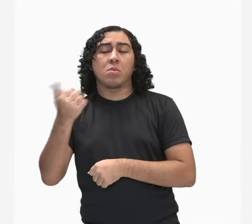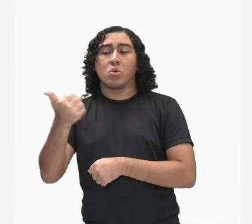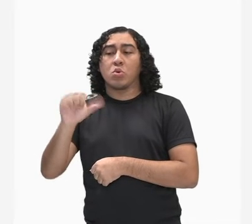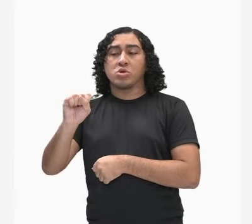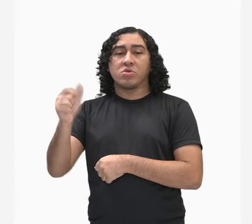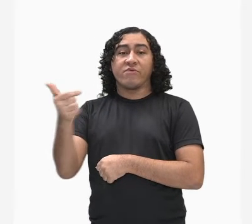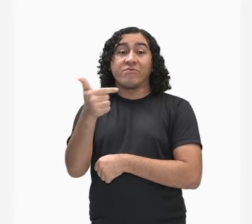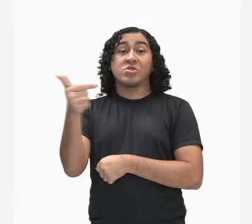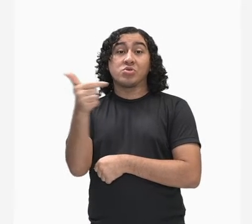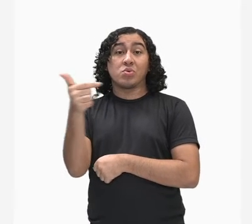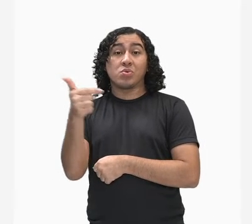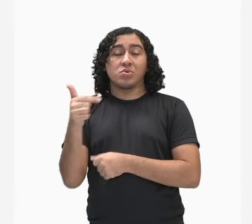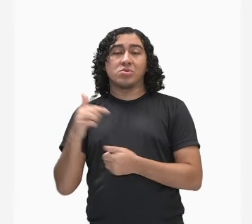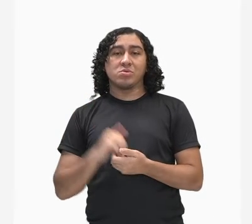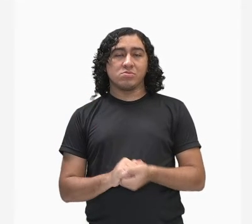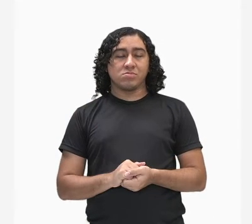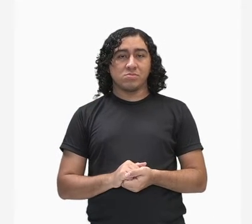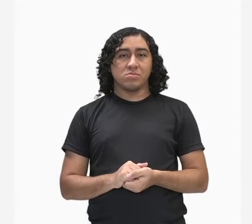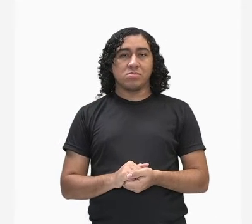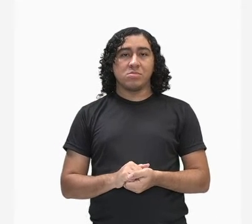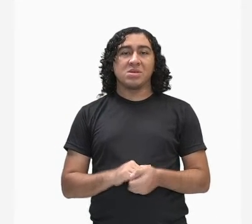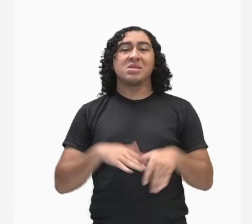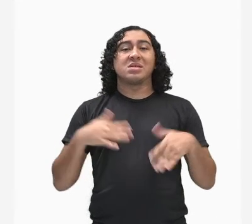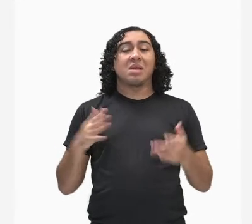né? Só em